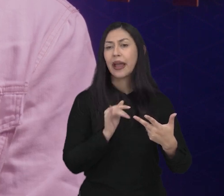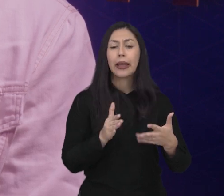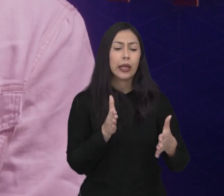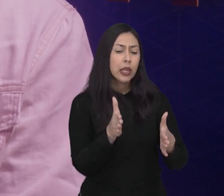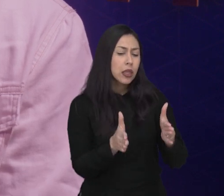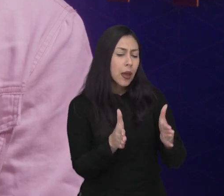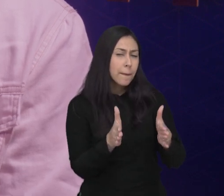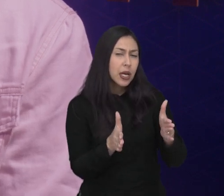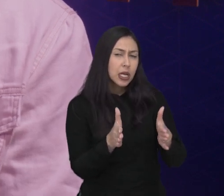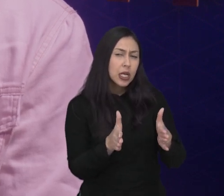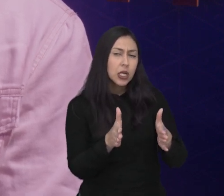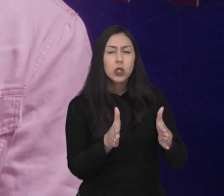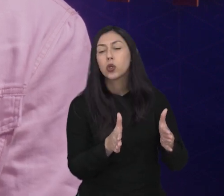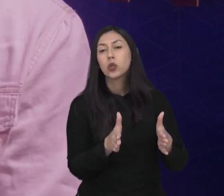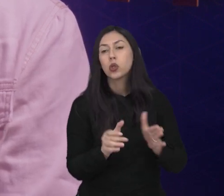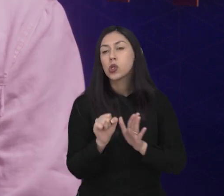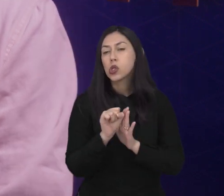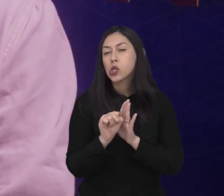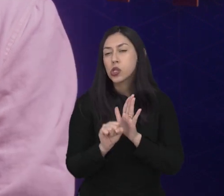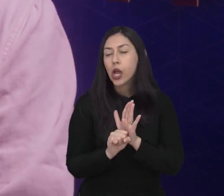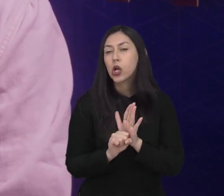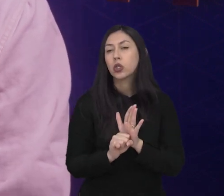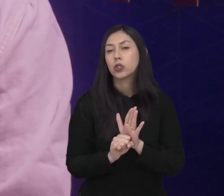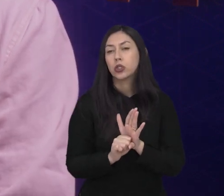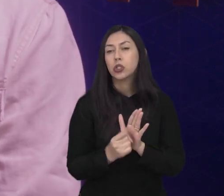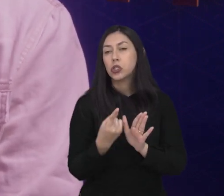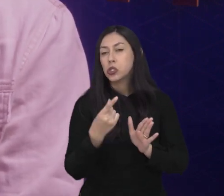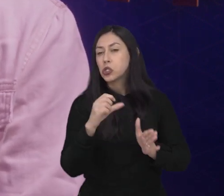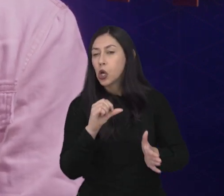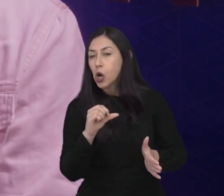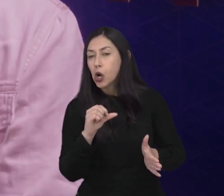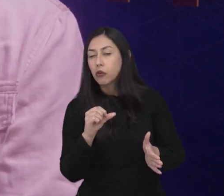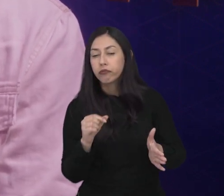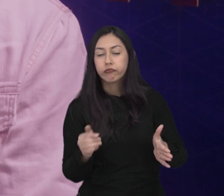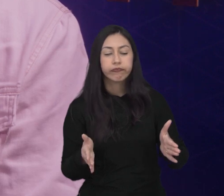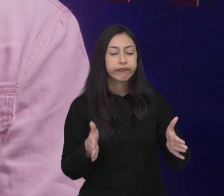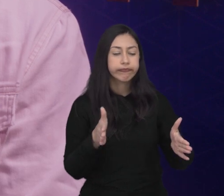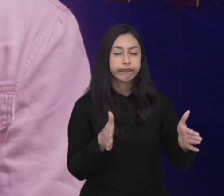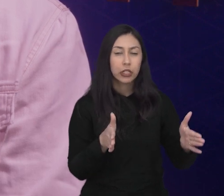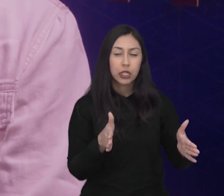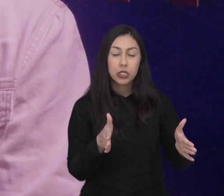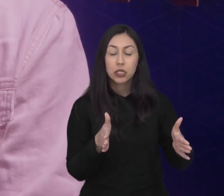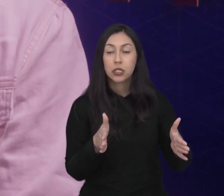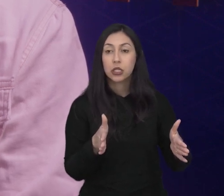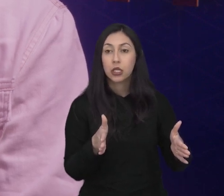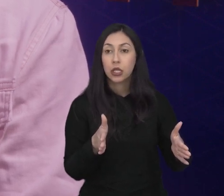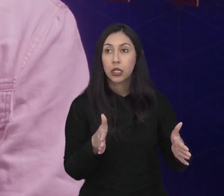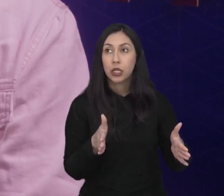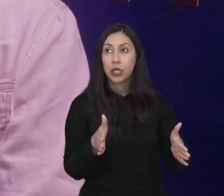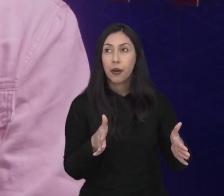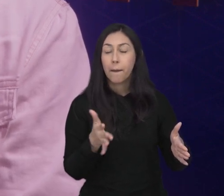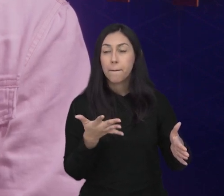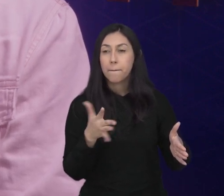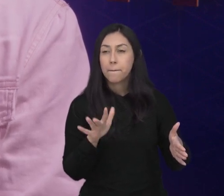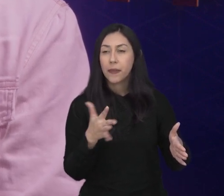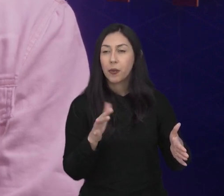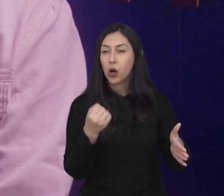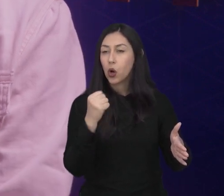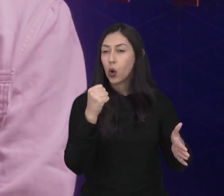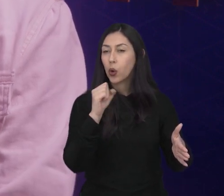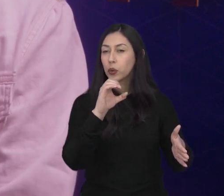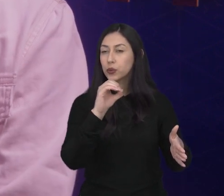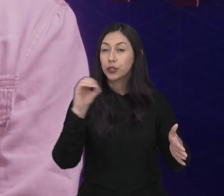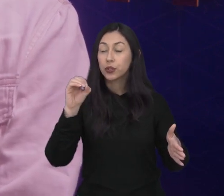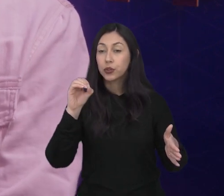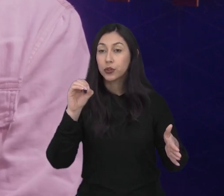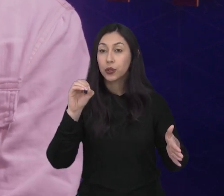nesse período aí, no finalzinho do século XIX, né, 1875 a 1900, chegaram